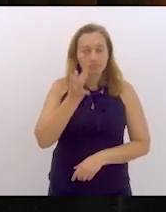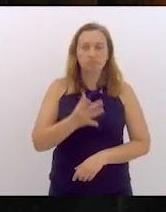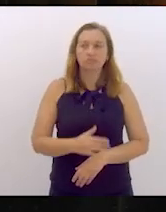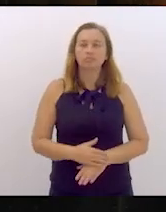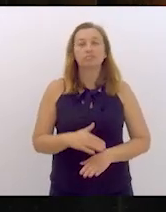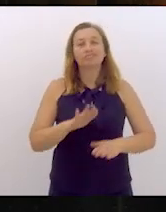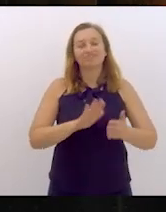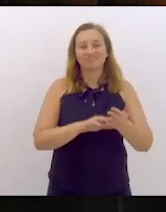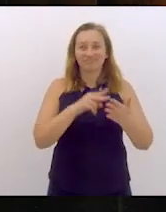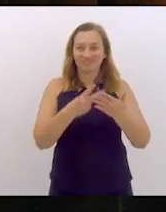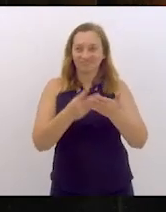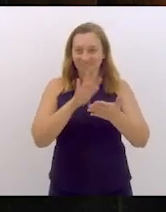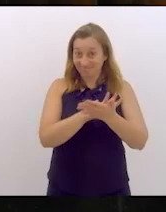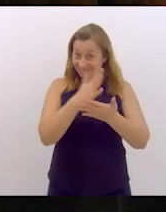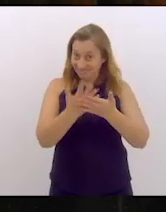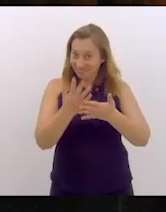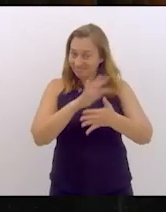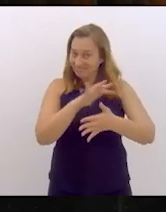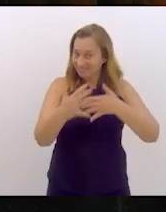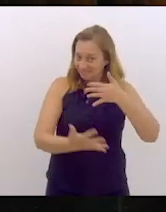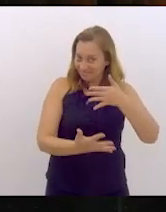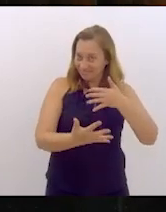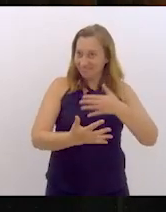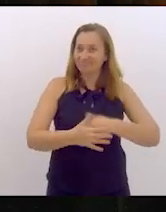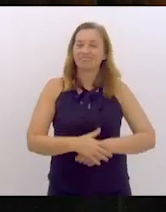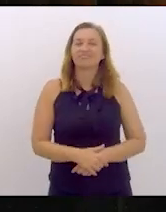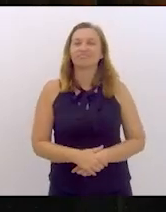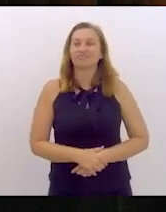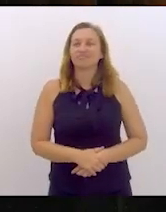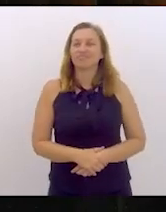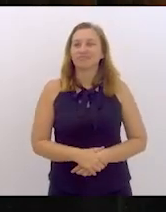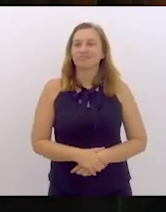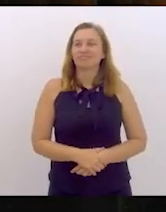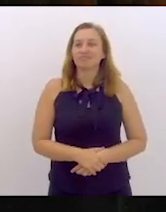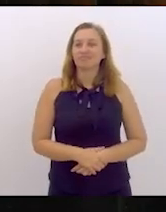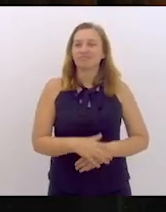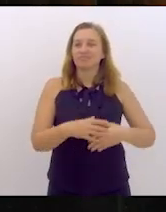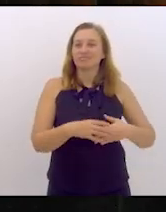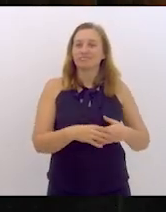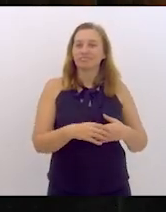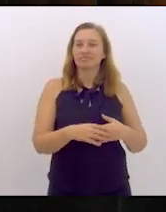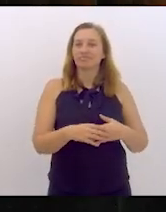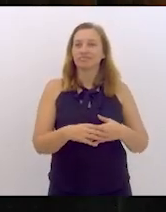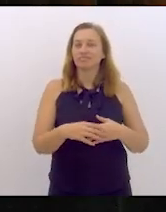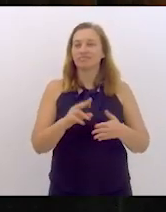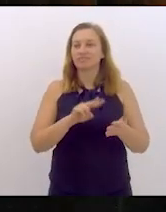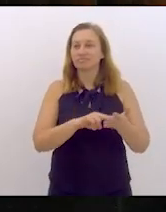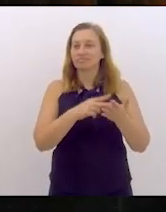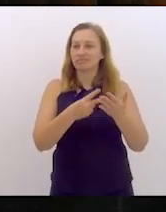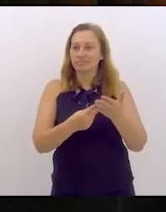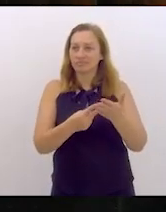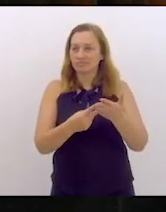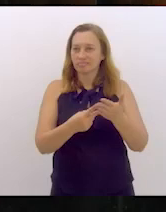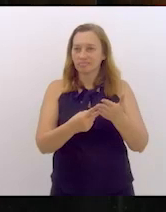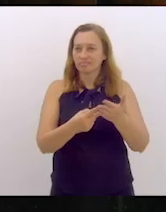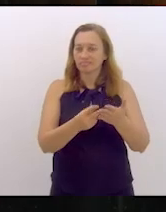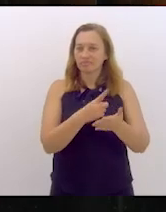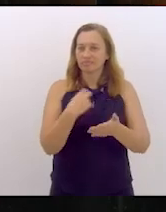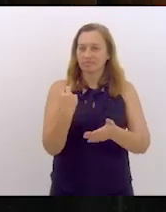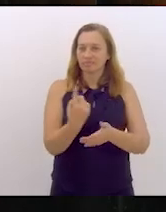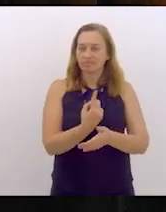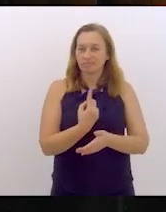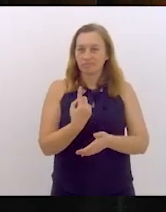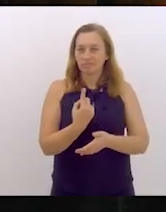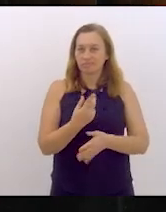chora intérprete da linguagem de libras que leva a nossa voz aos